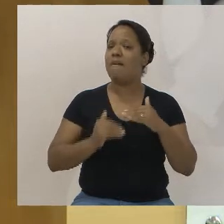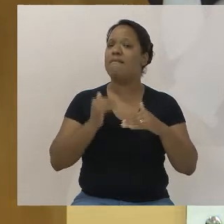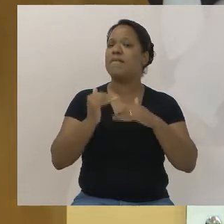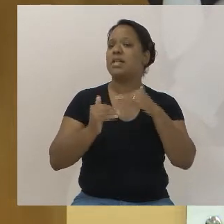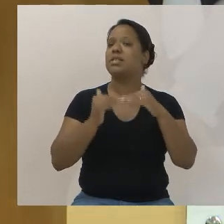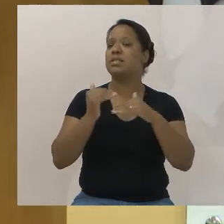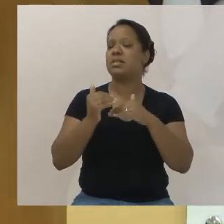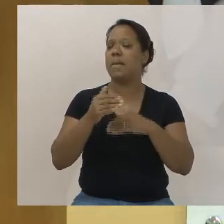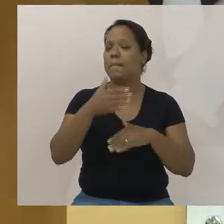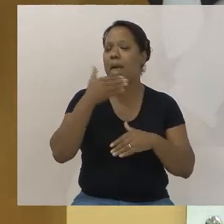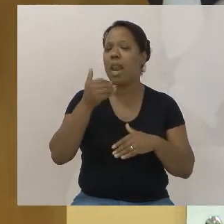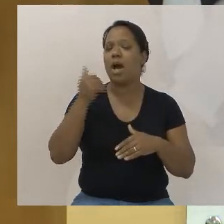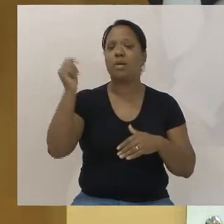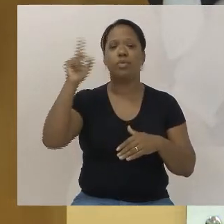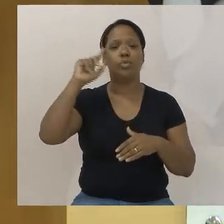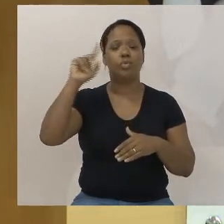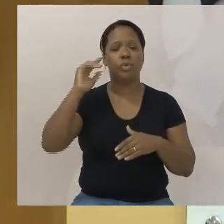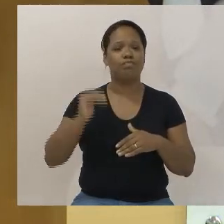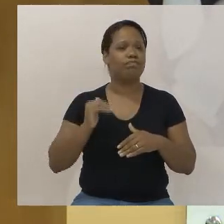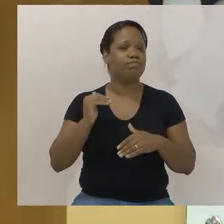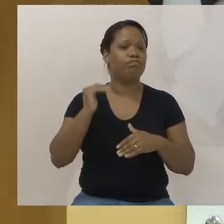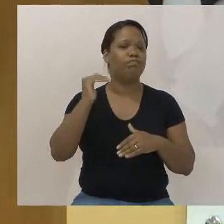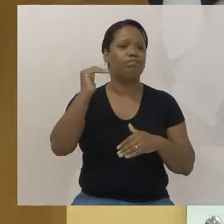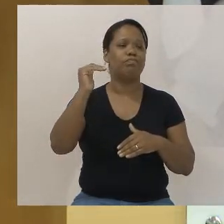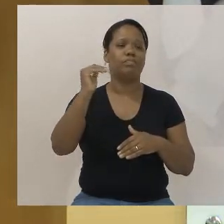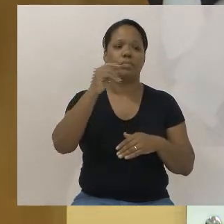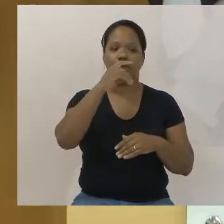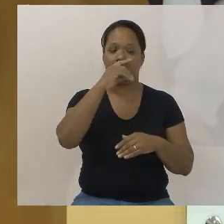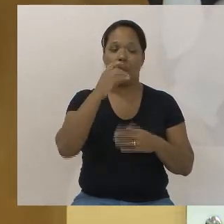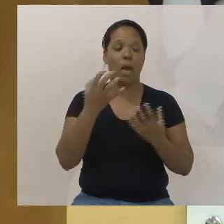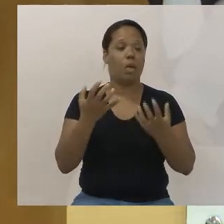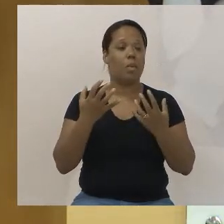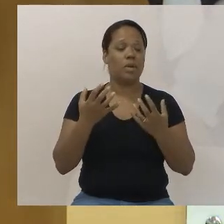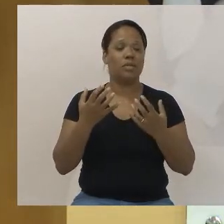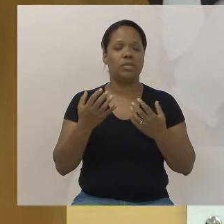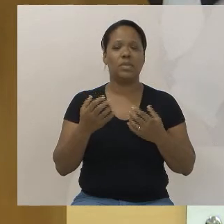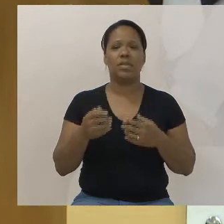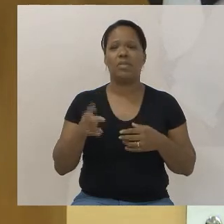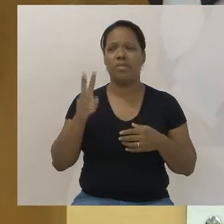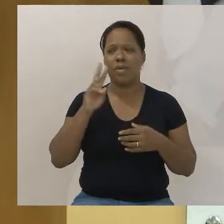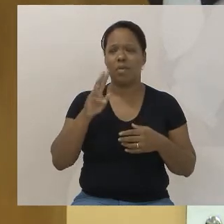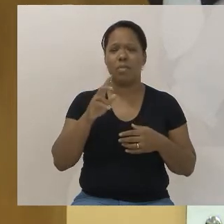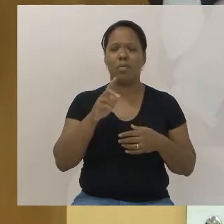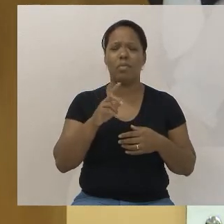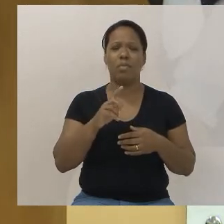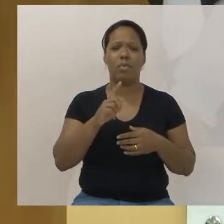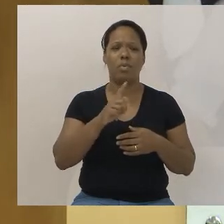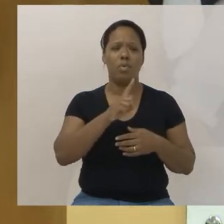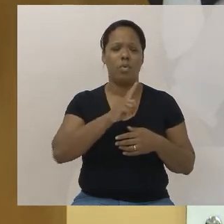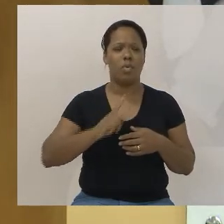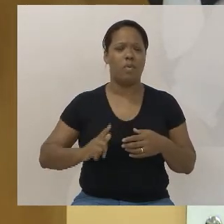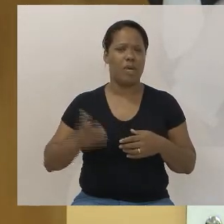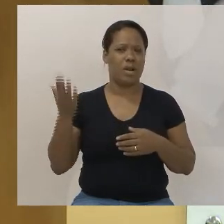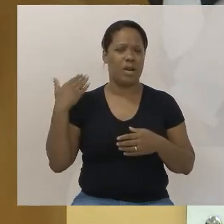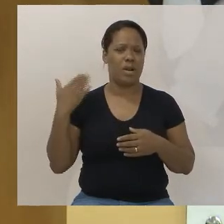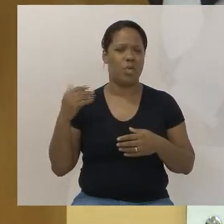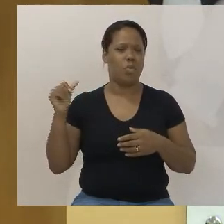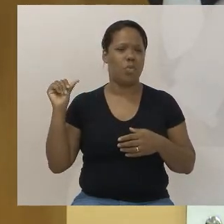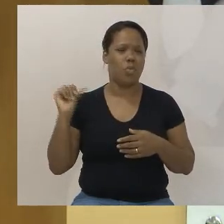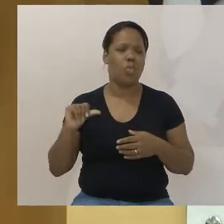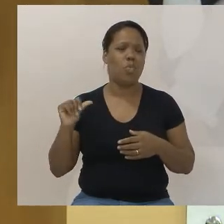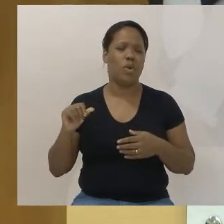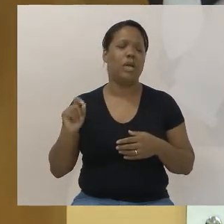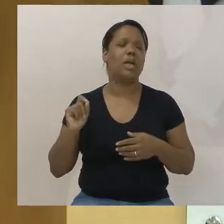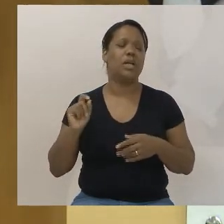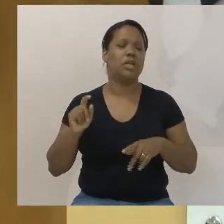que essa cidade melhor cada dia mais porque quando você pega uma gestão ruim quando você pega um governo ruim quem mais sofre